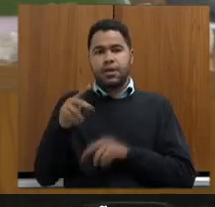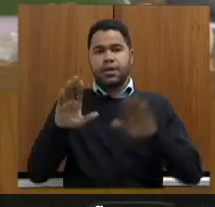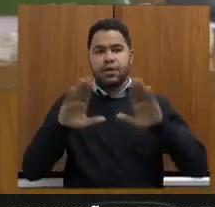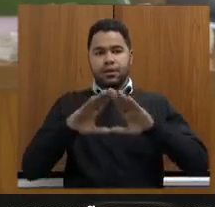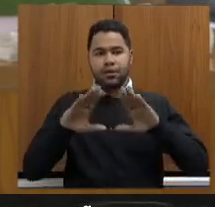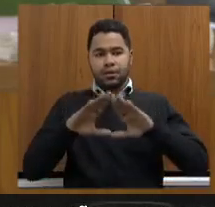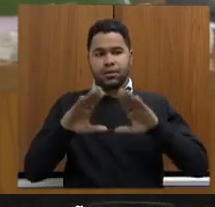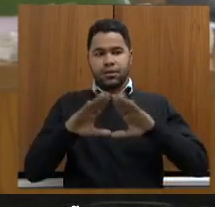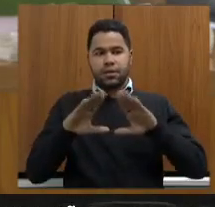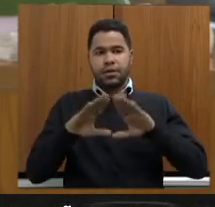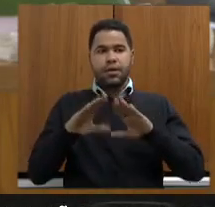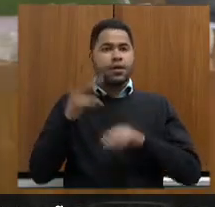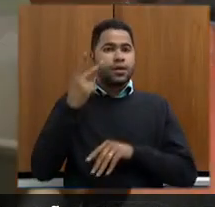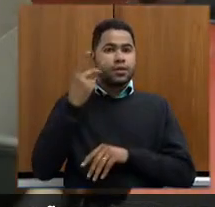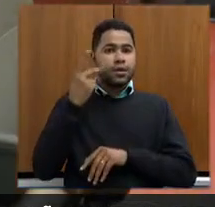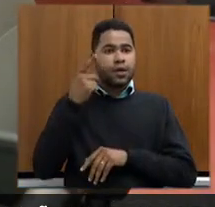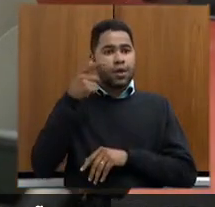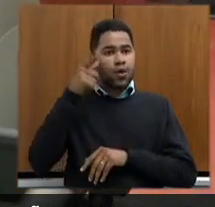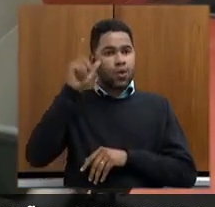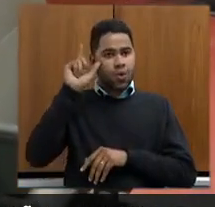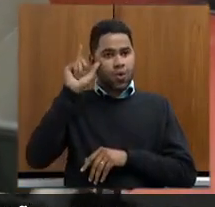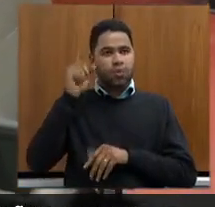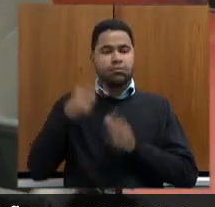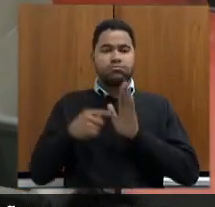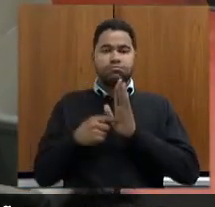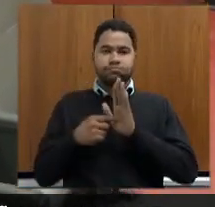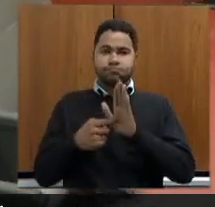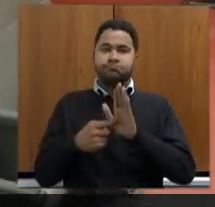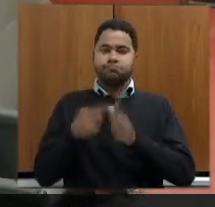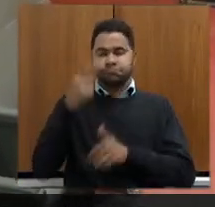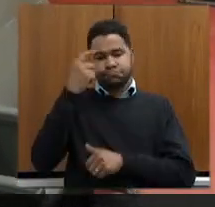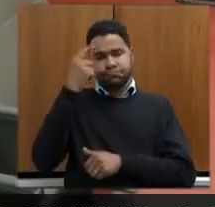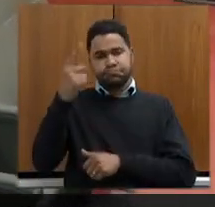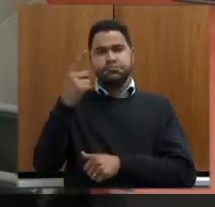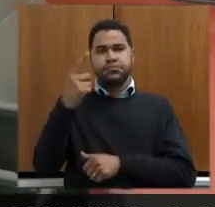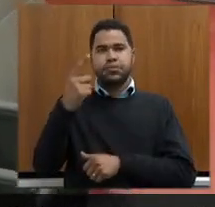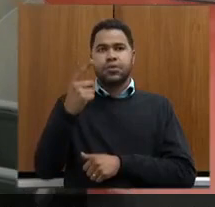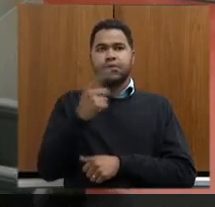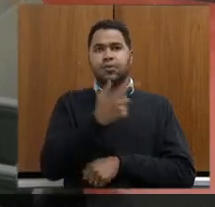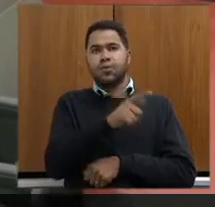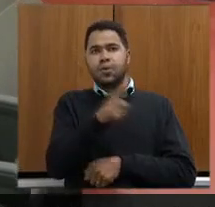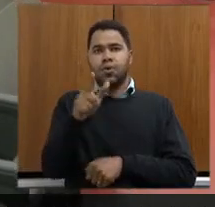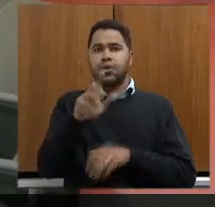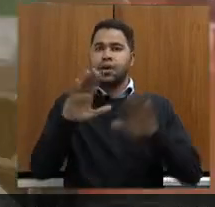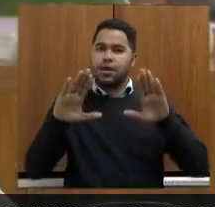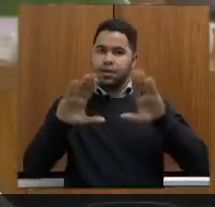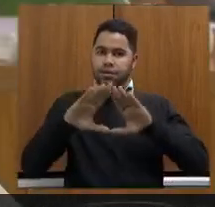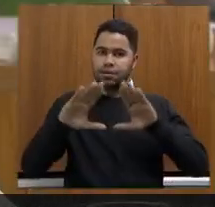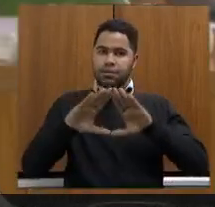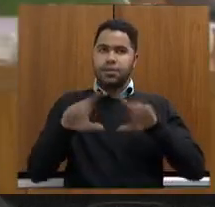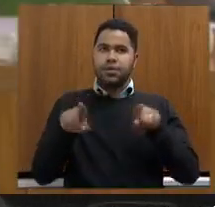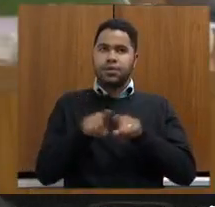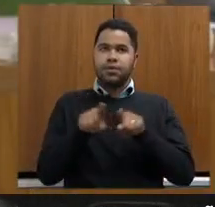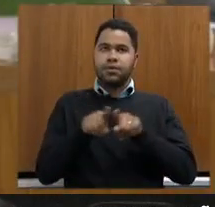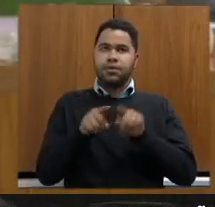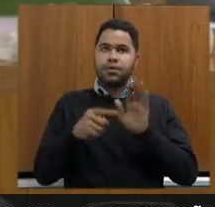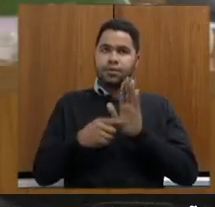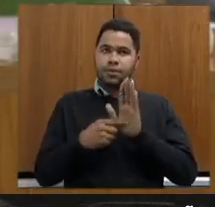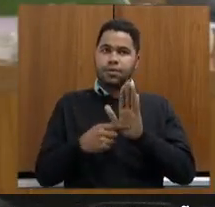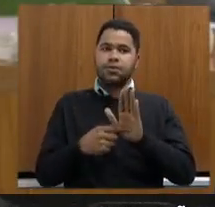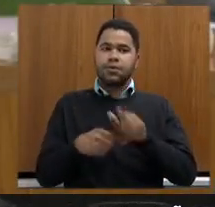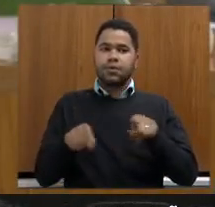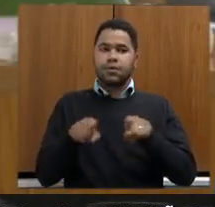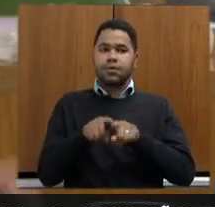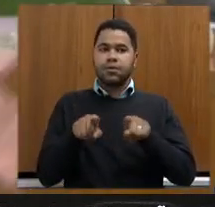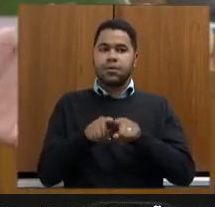do Ceará ontem levando essa ideia para que os outras assembleias também apresentem